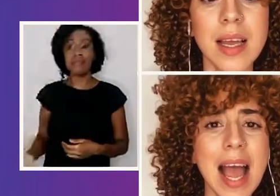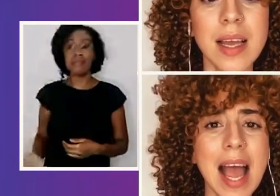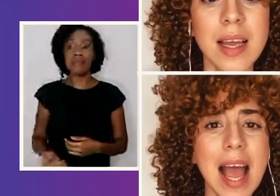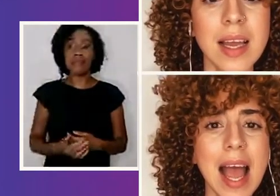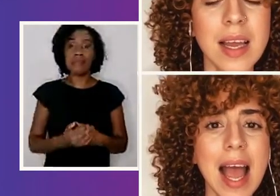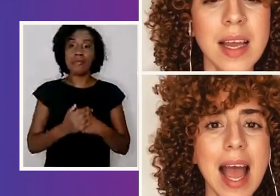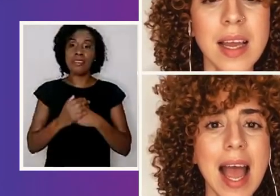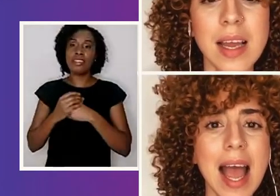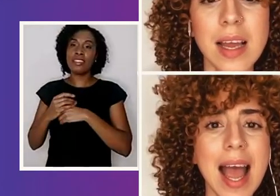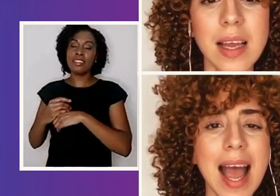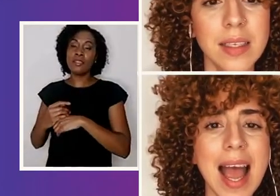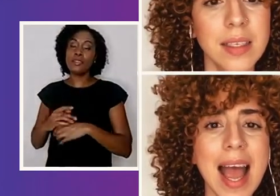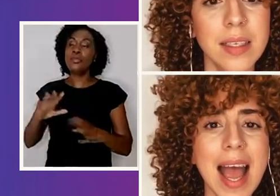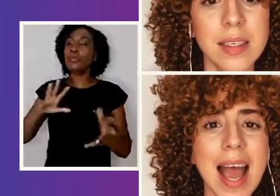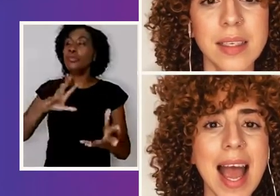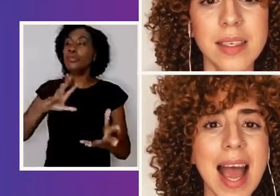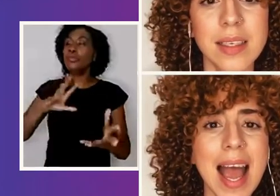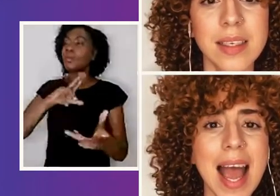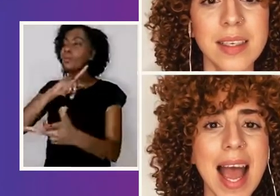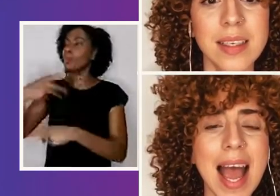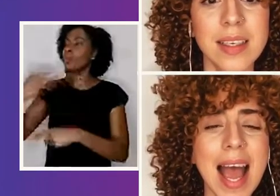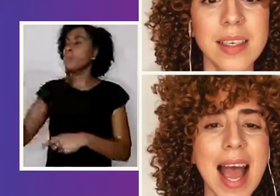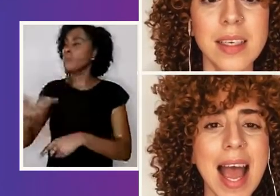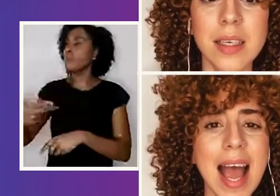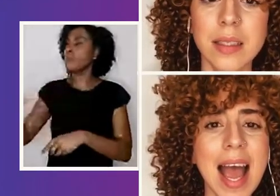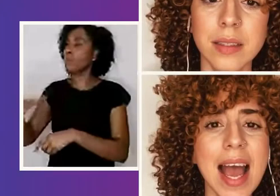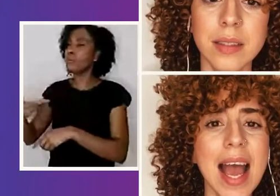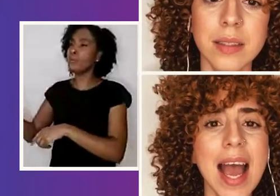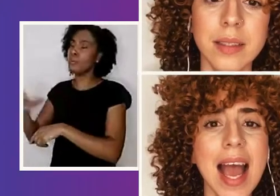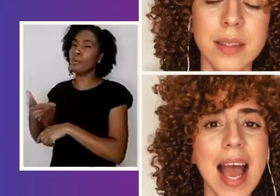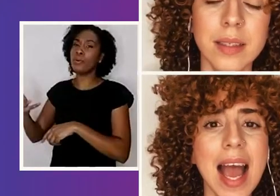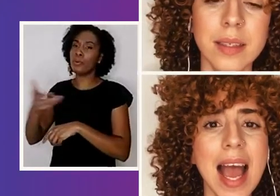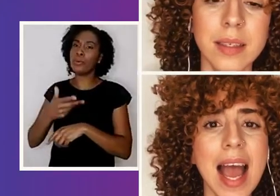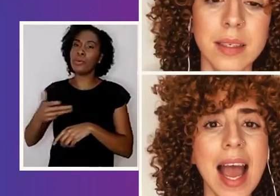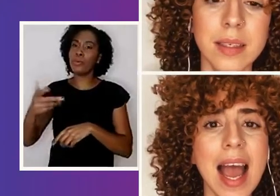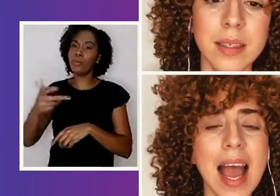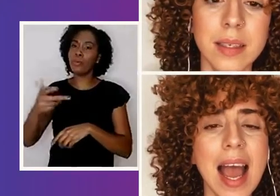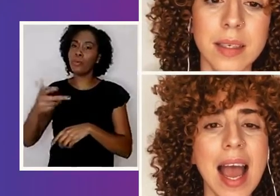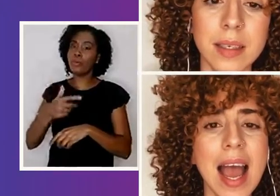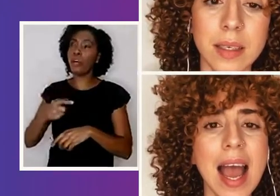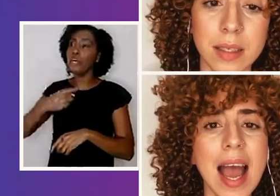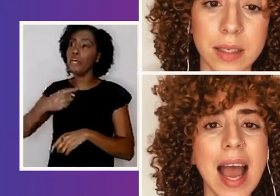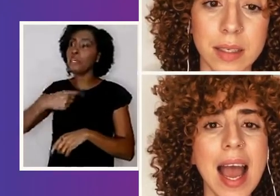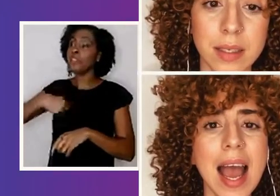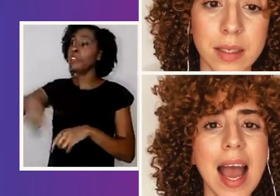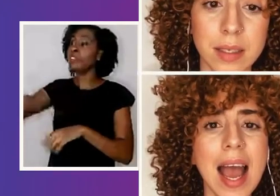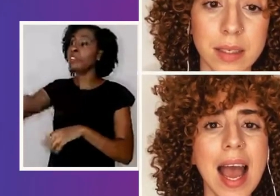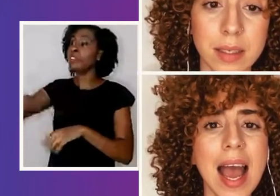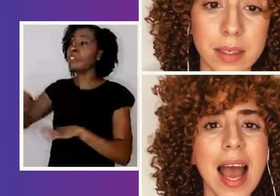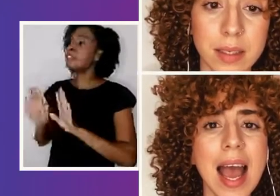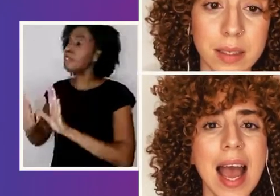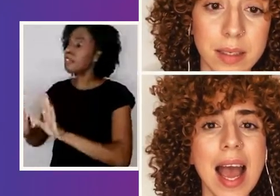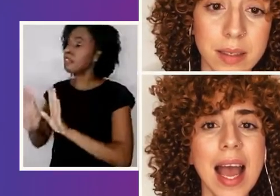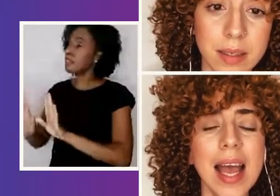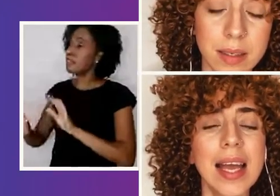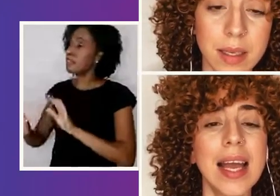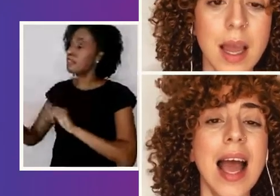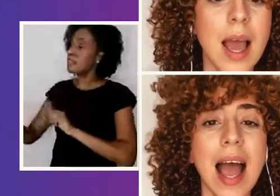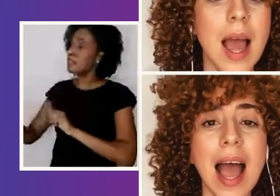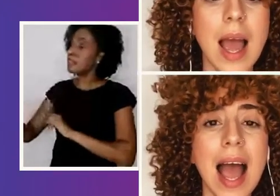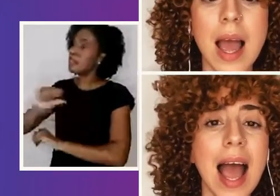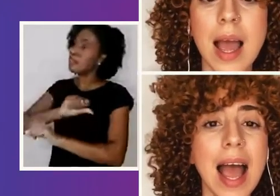O mundo vai girando cada vez mais veloz. A gente espera do mundo e o mundo espera